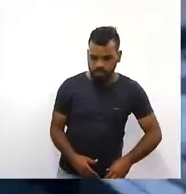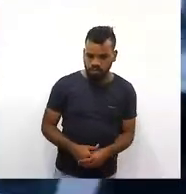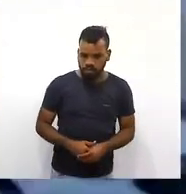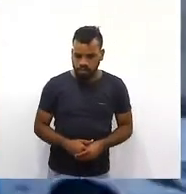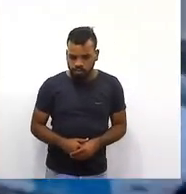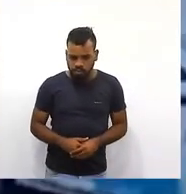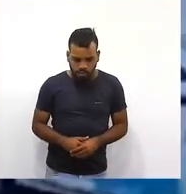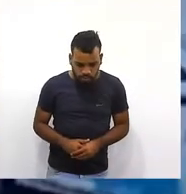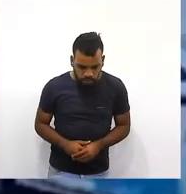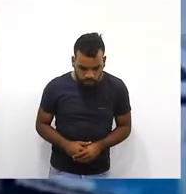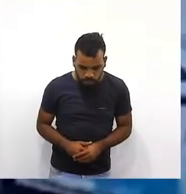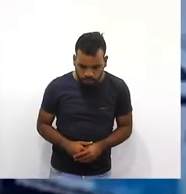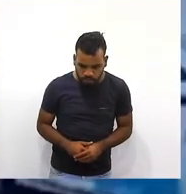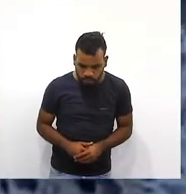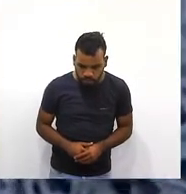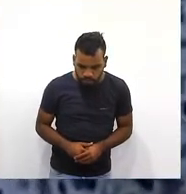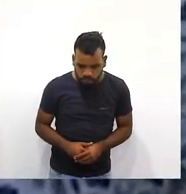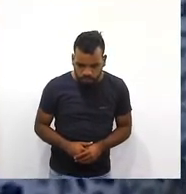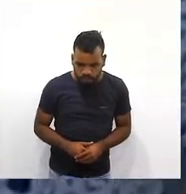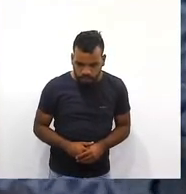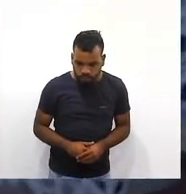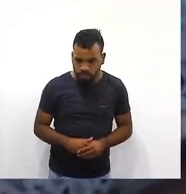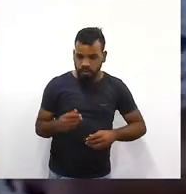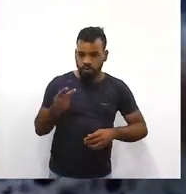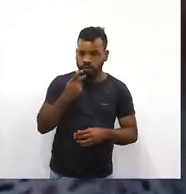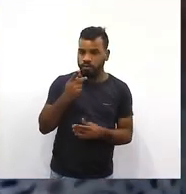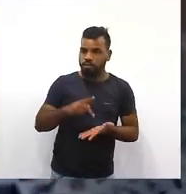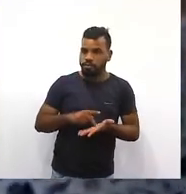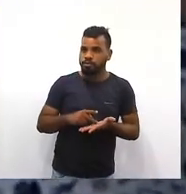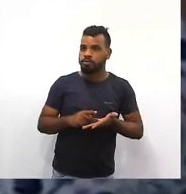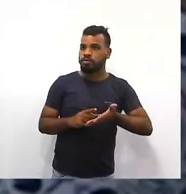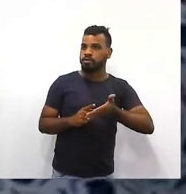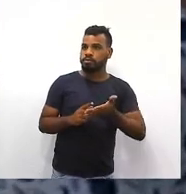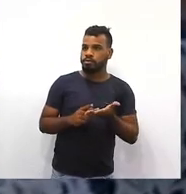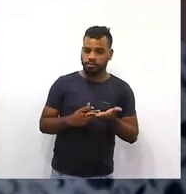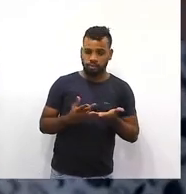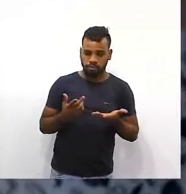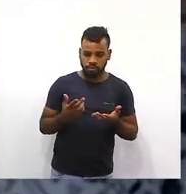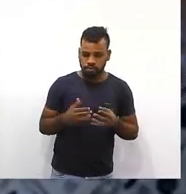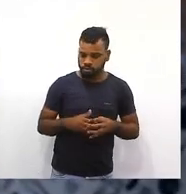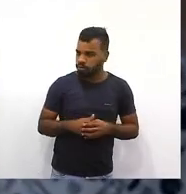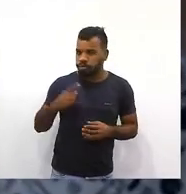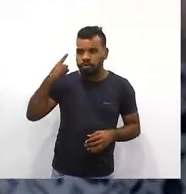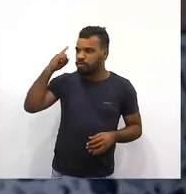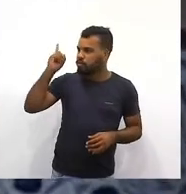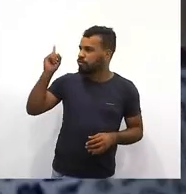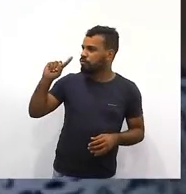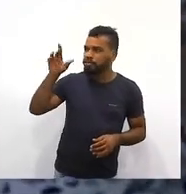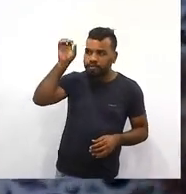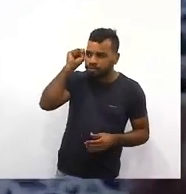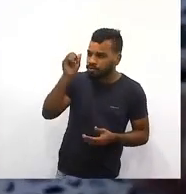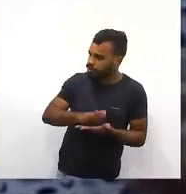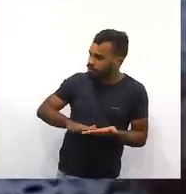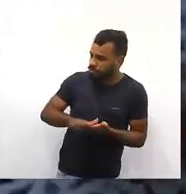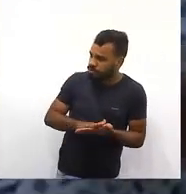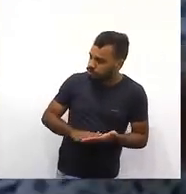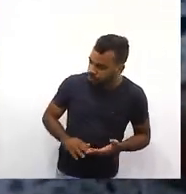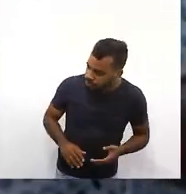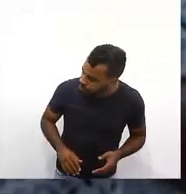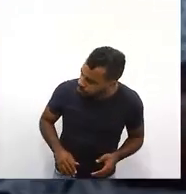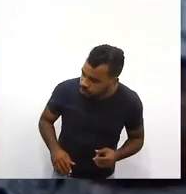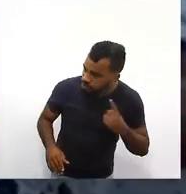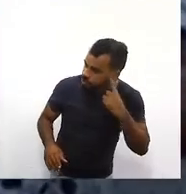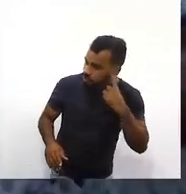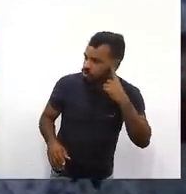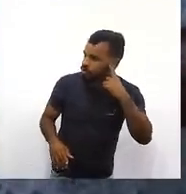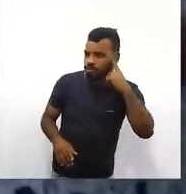que eu gosto muito desse texto é quando ele diz, olha, sabia dos caranguejos de lodo e ferrugem. Sabia